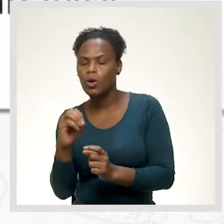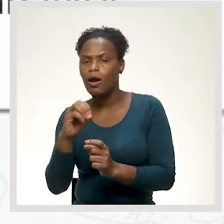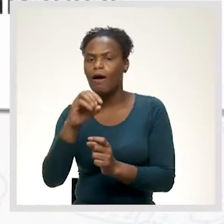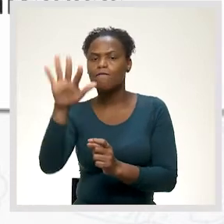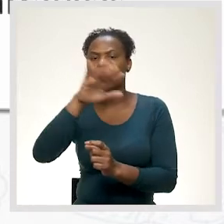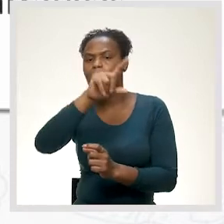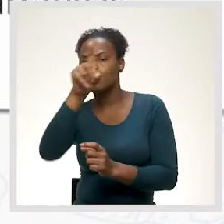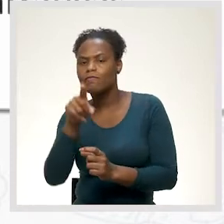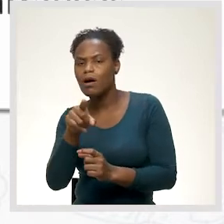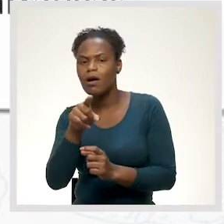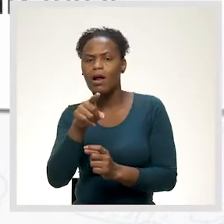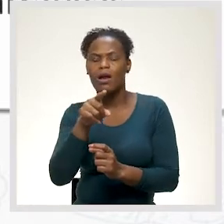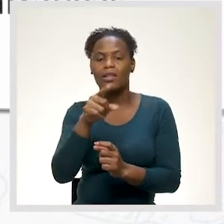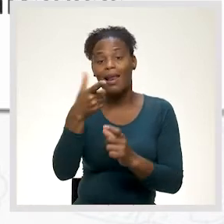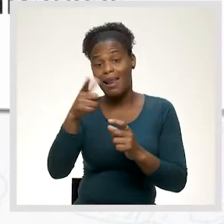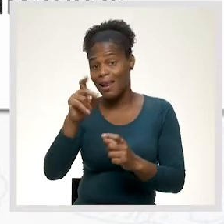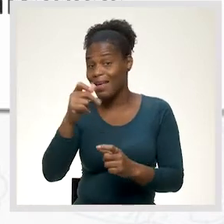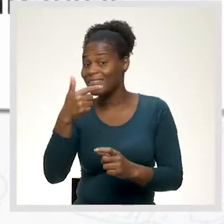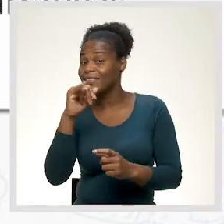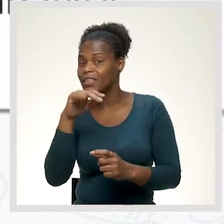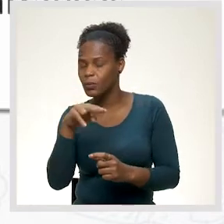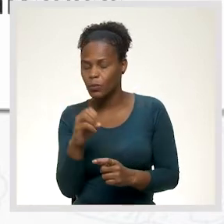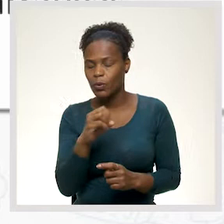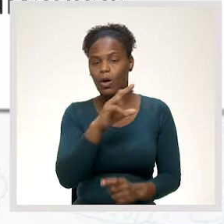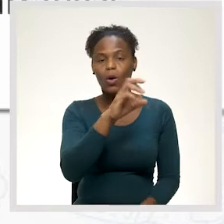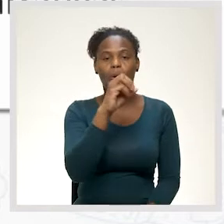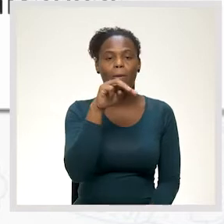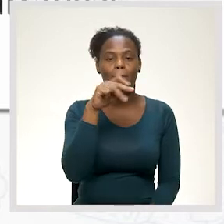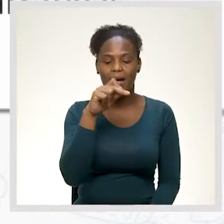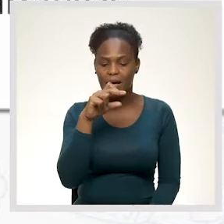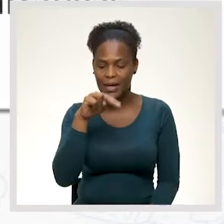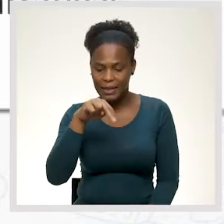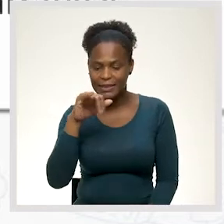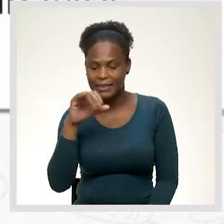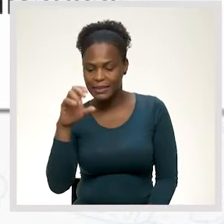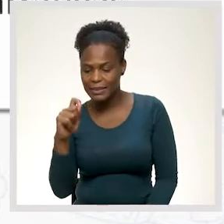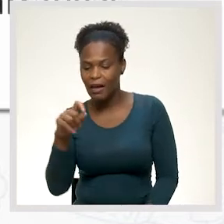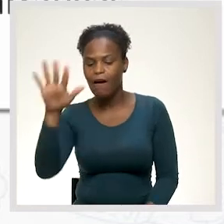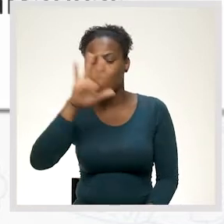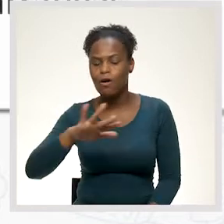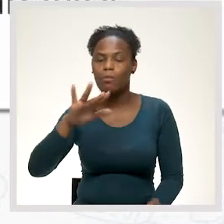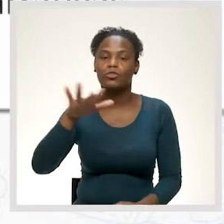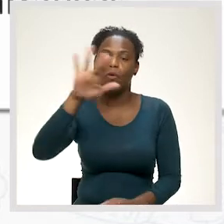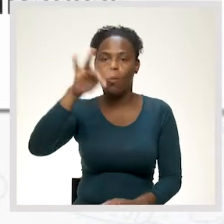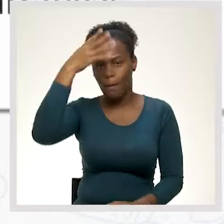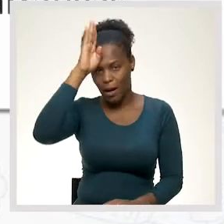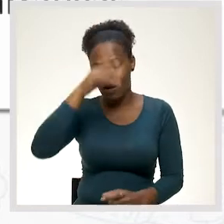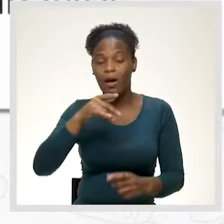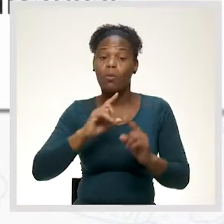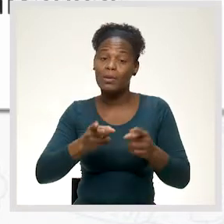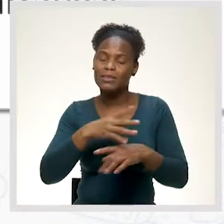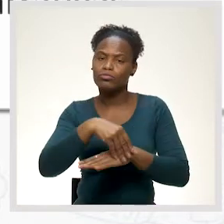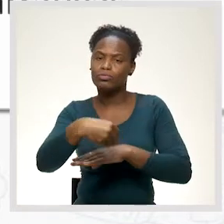latino romanice, que significa a maneira romana. Passou a designar tardiamente, nos